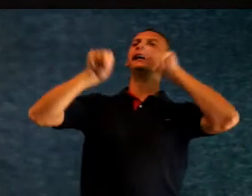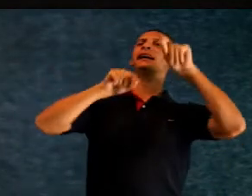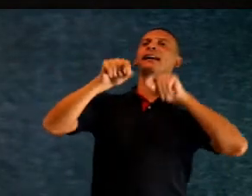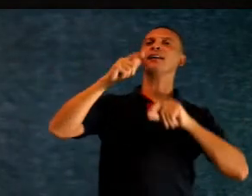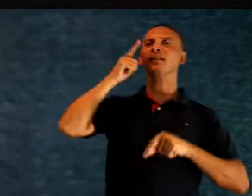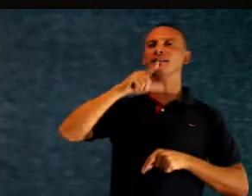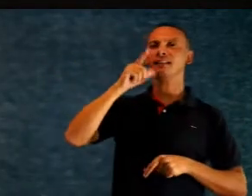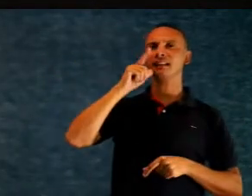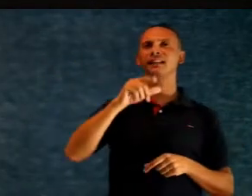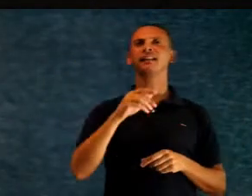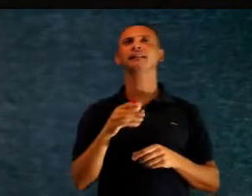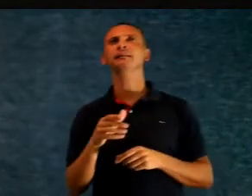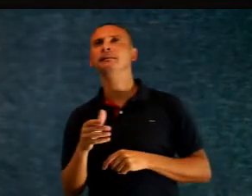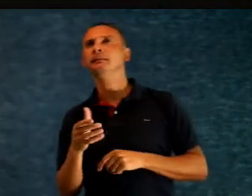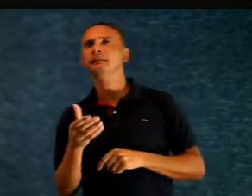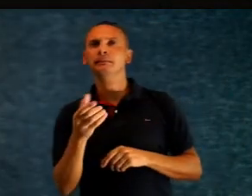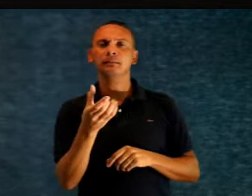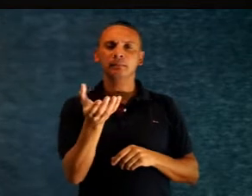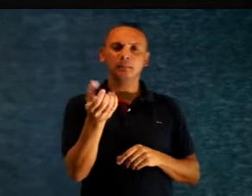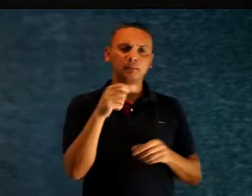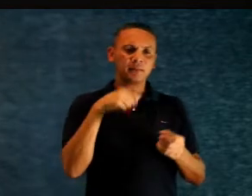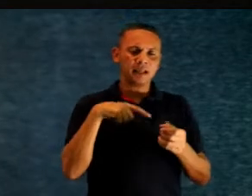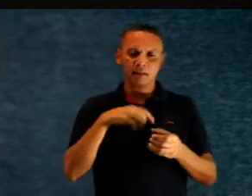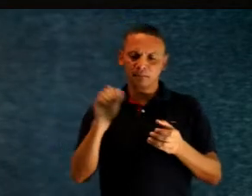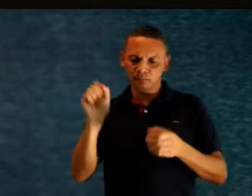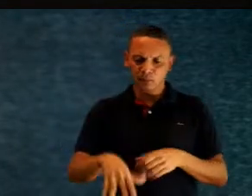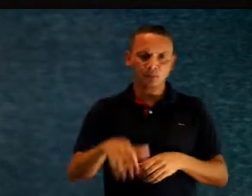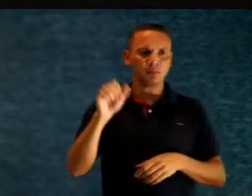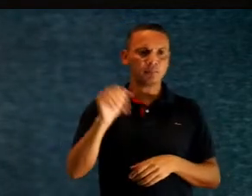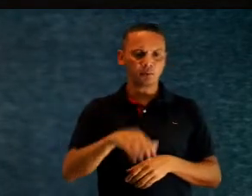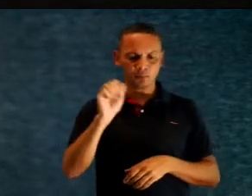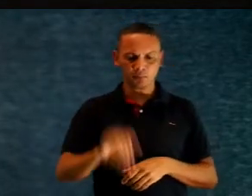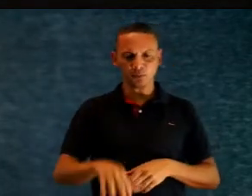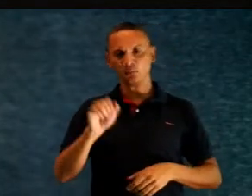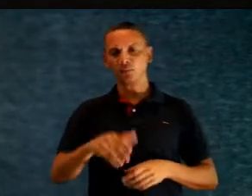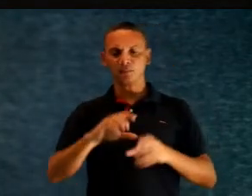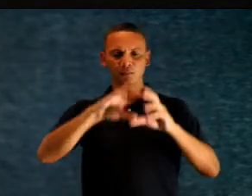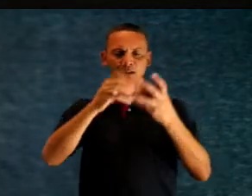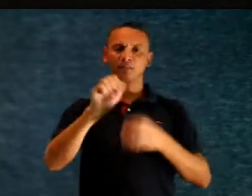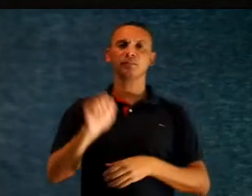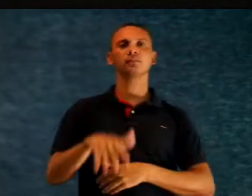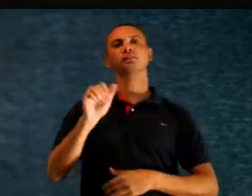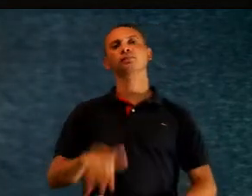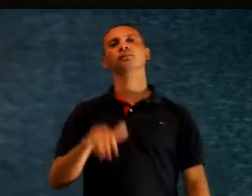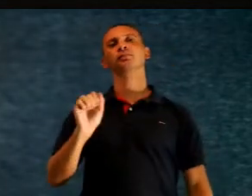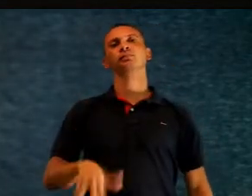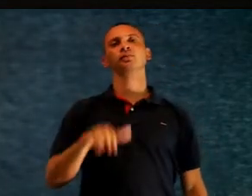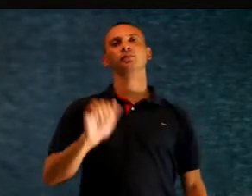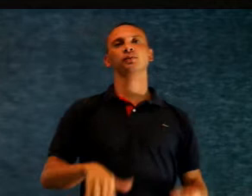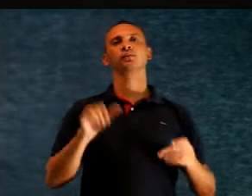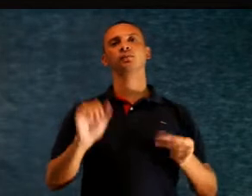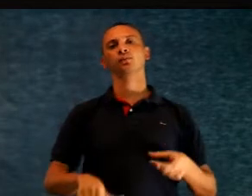papai me inventou, Catarina, igualzinha a mim, da mesma idade, só que pretinha e